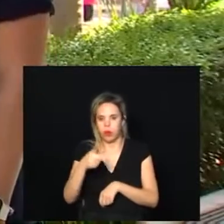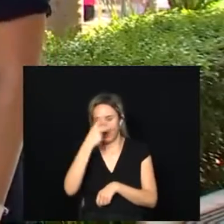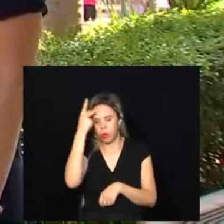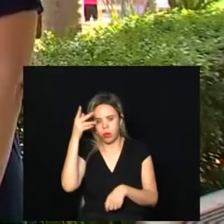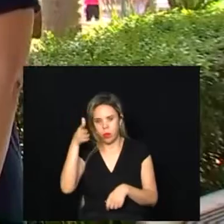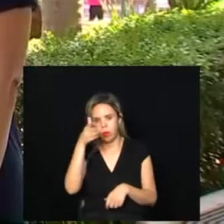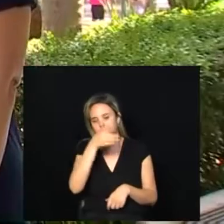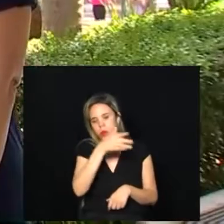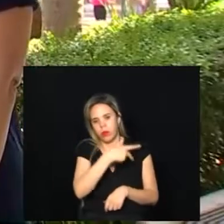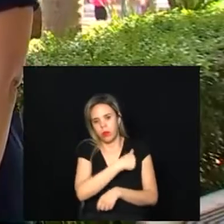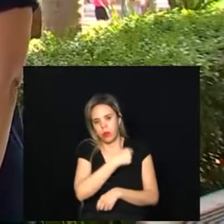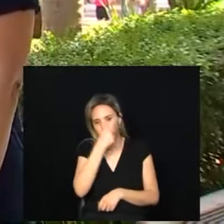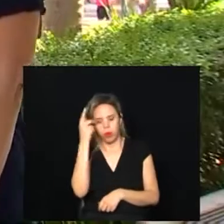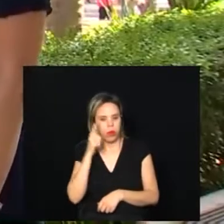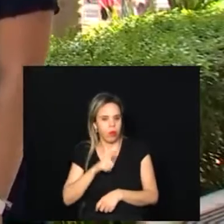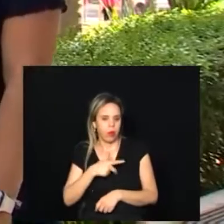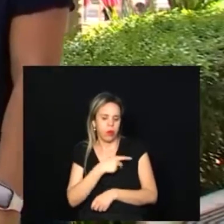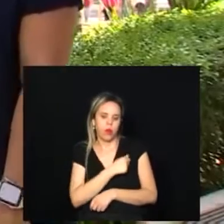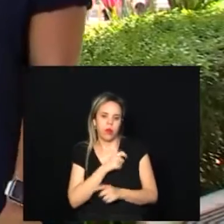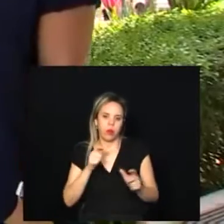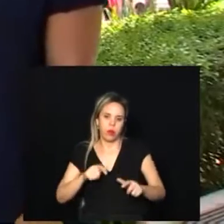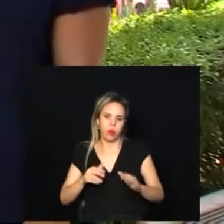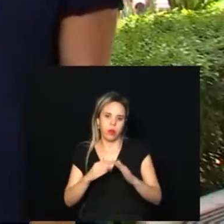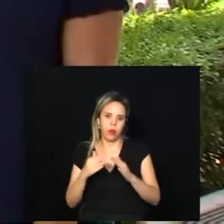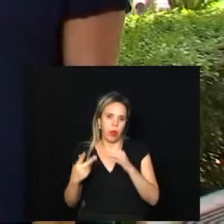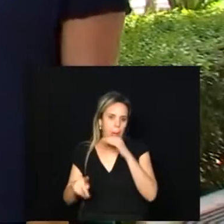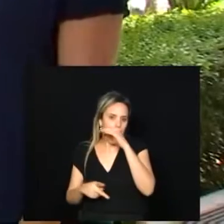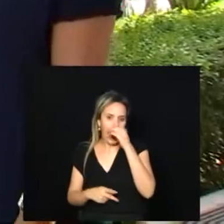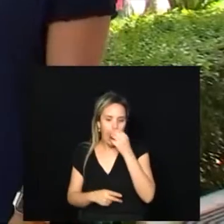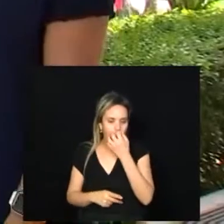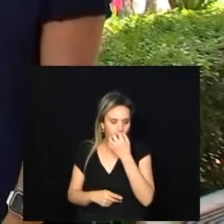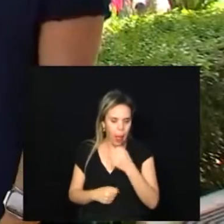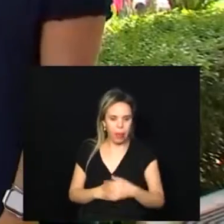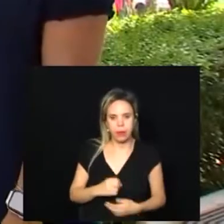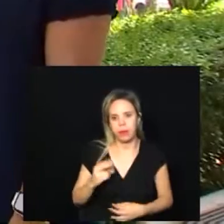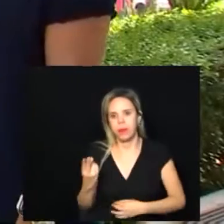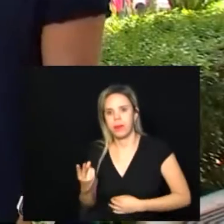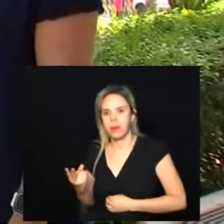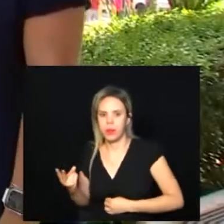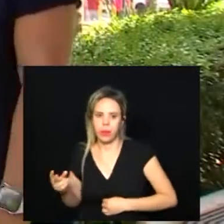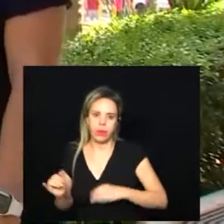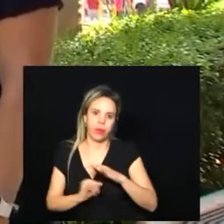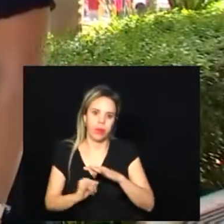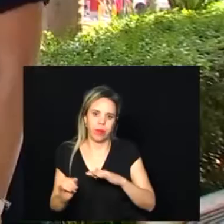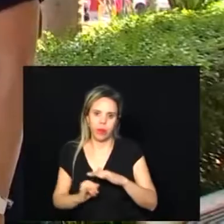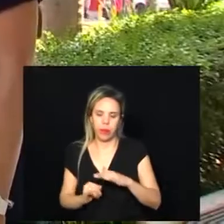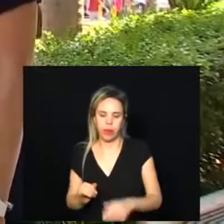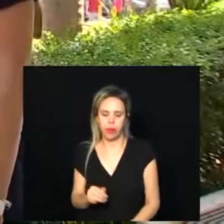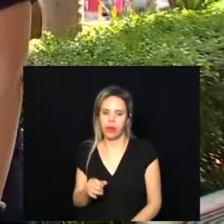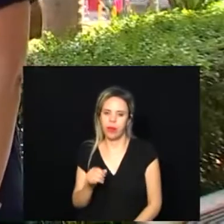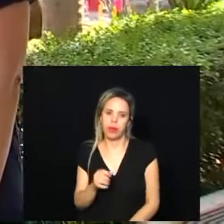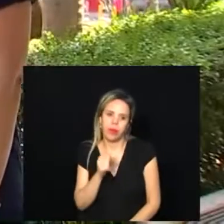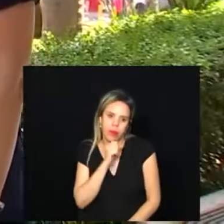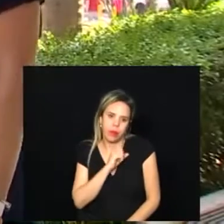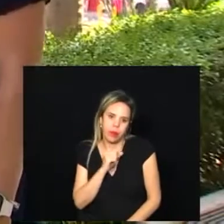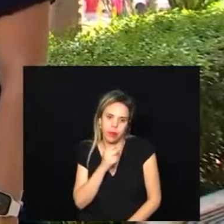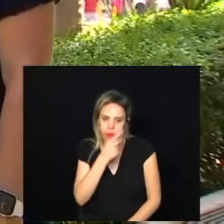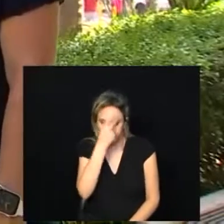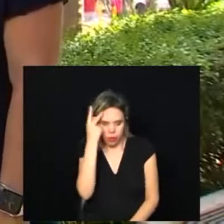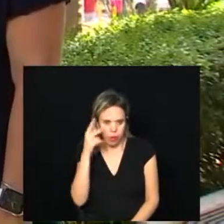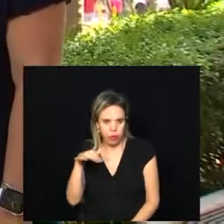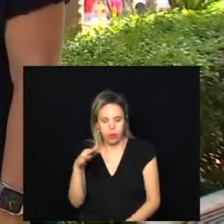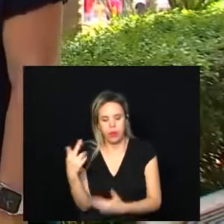nos locais. As pessoas serão vacinadas em suas residências ou na instituição de longa permanência. E essas pessoas, né,